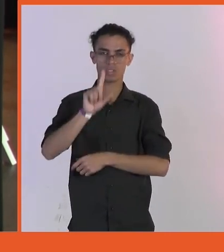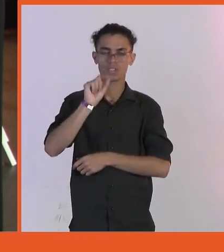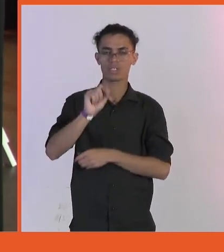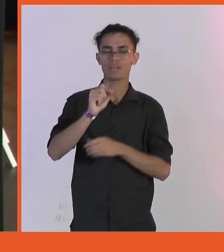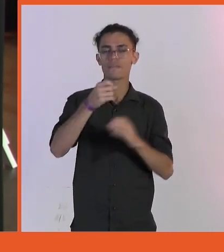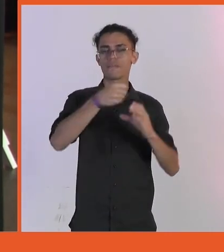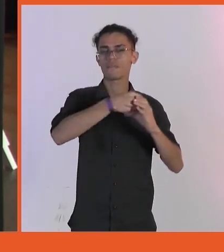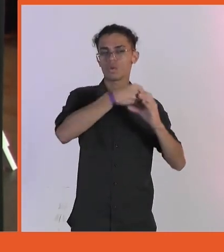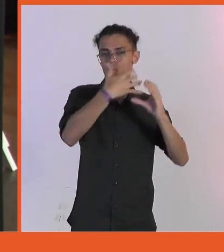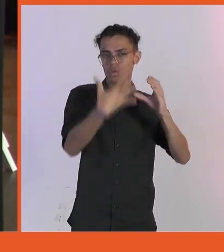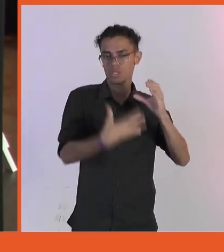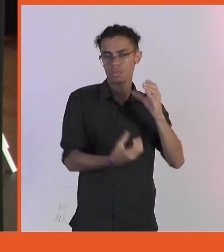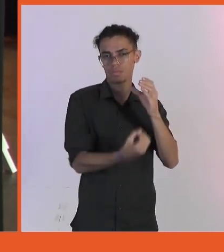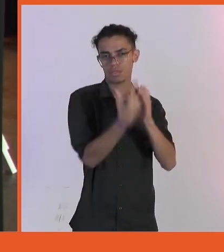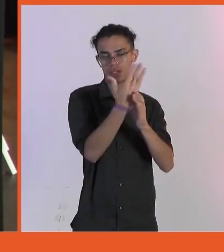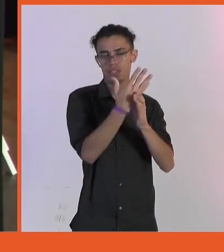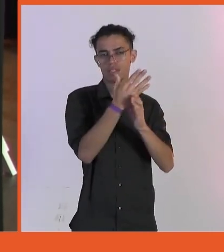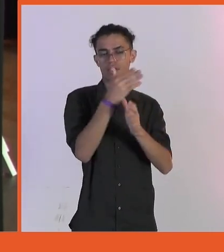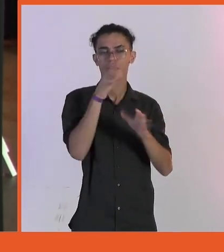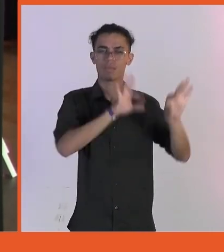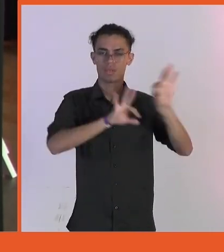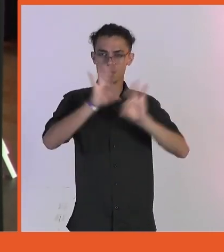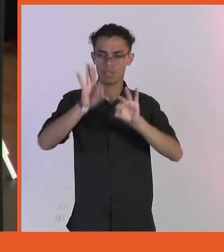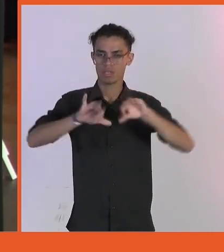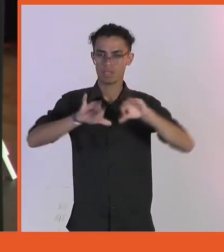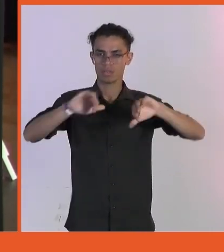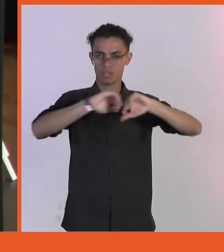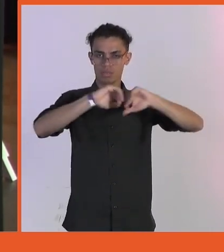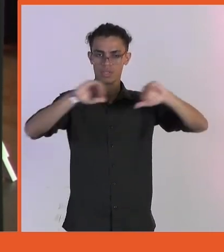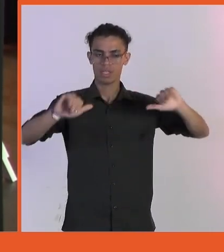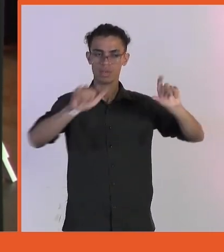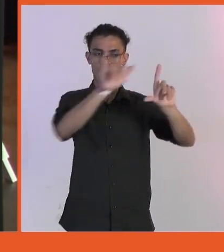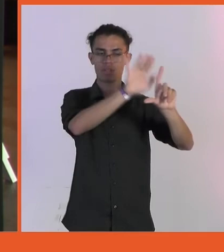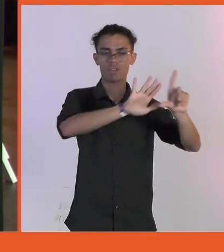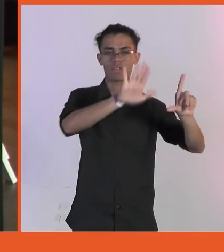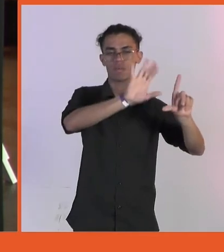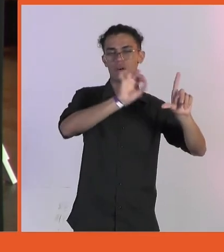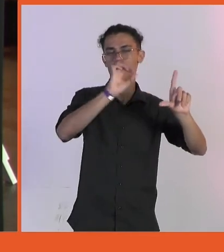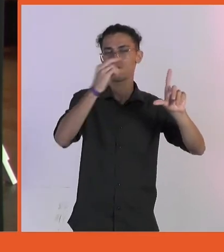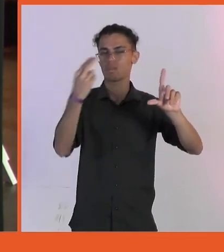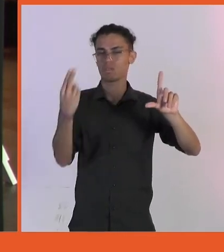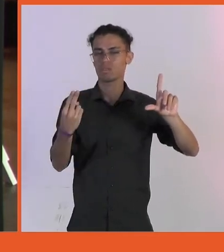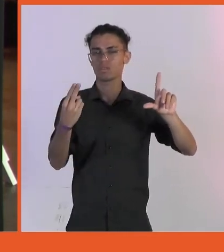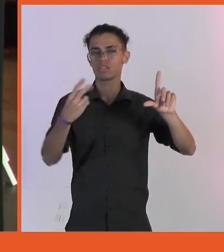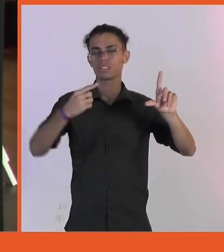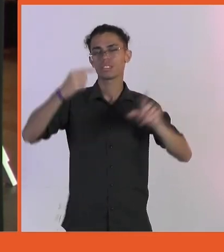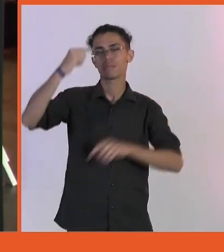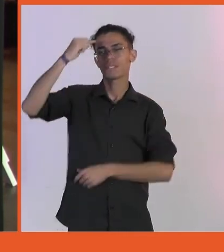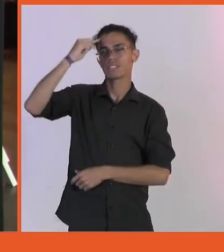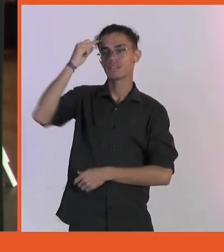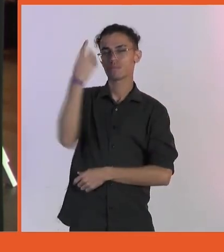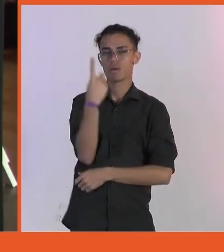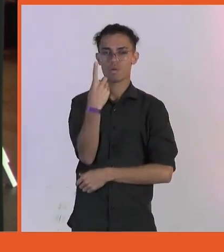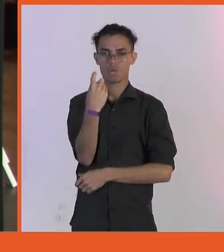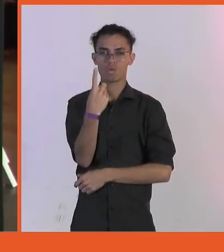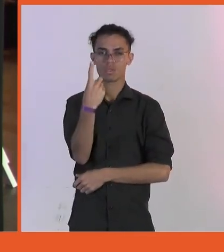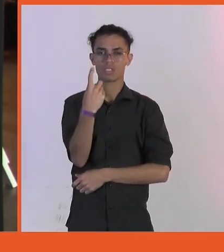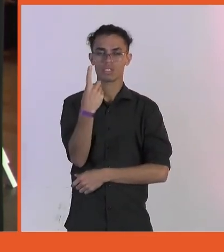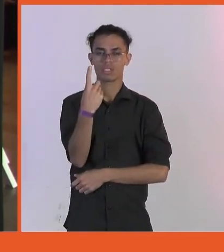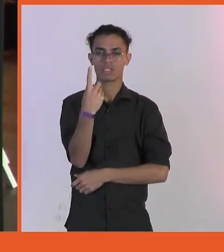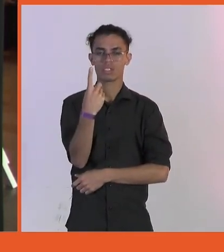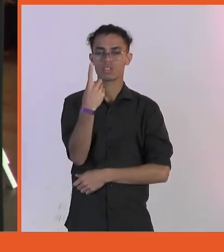você conseguia separar a sua criação em cada plataforma ou se você pensava numa coisa só e